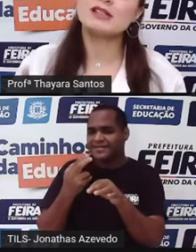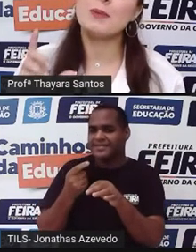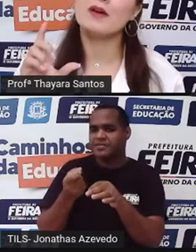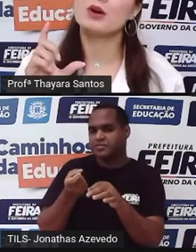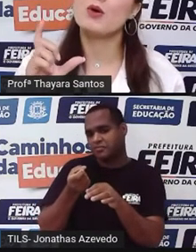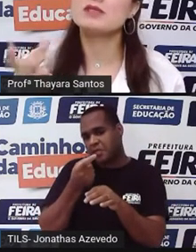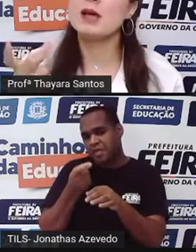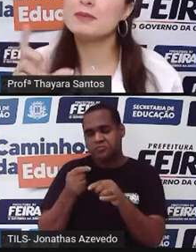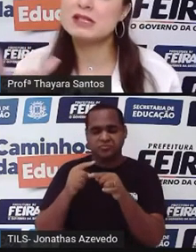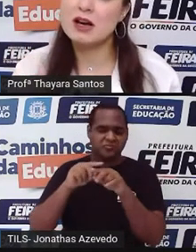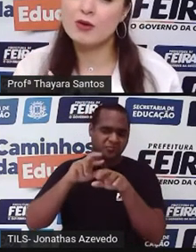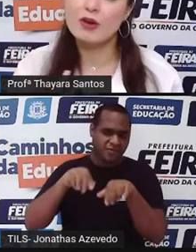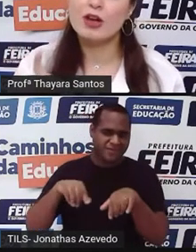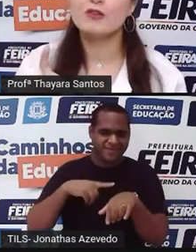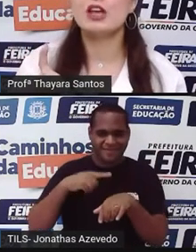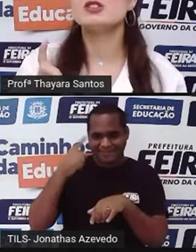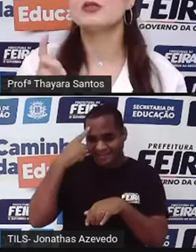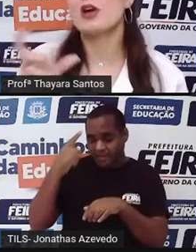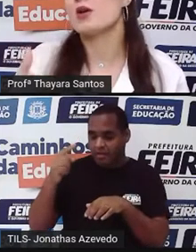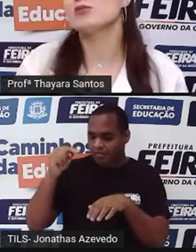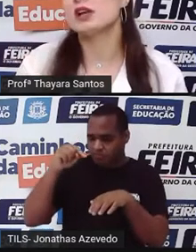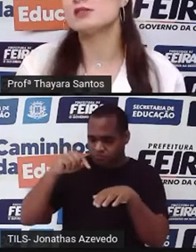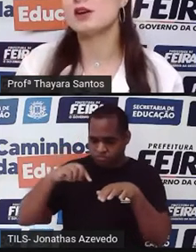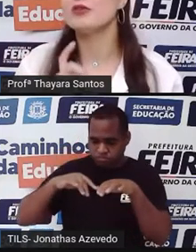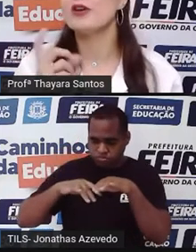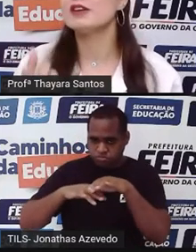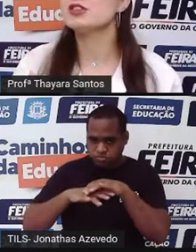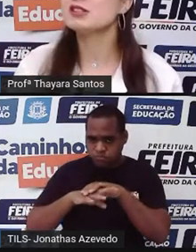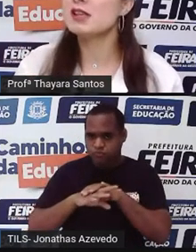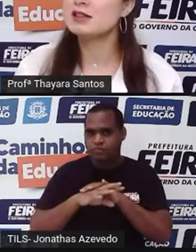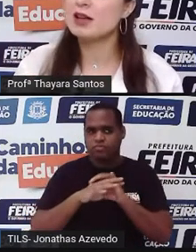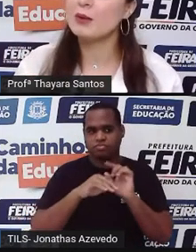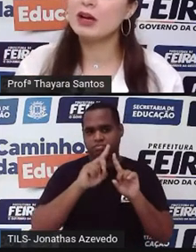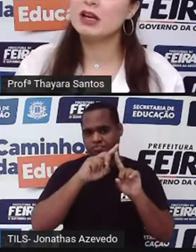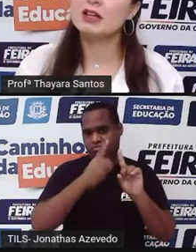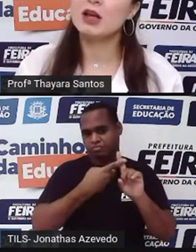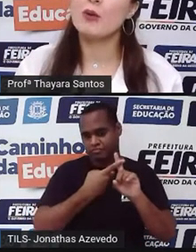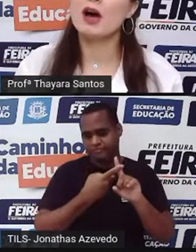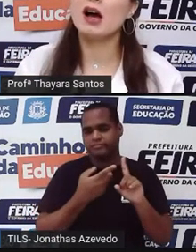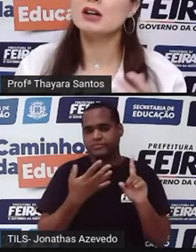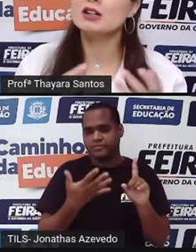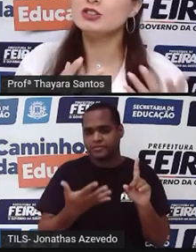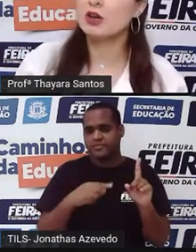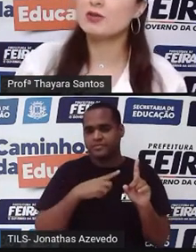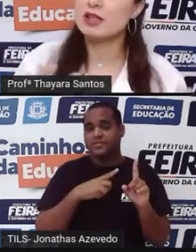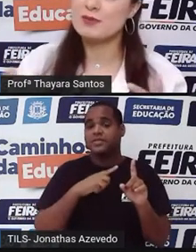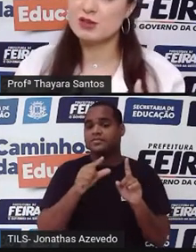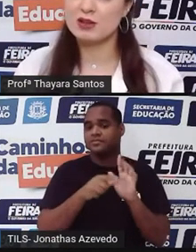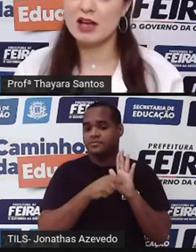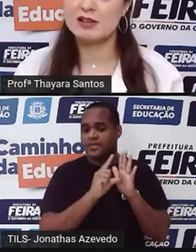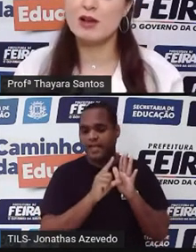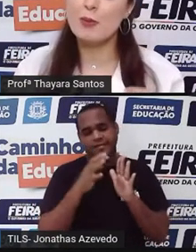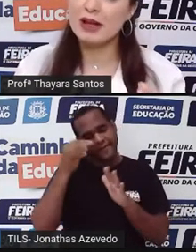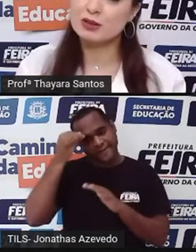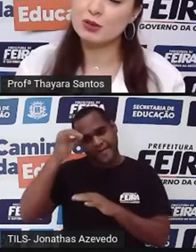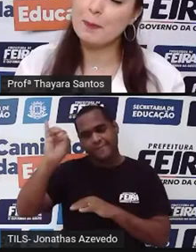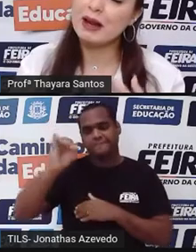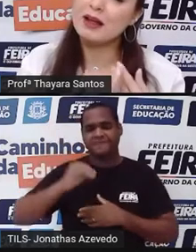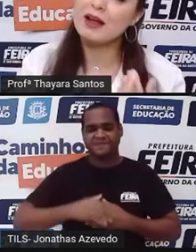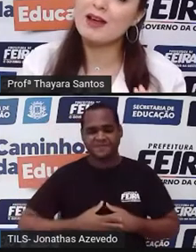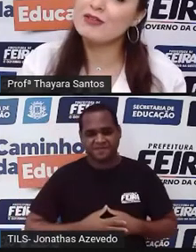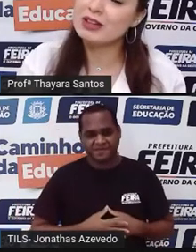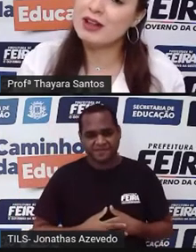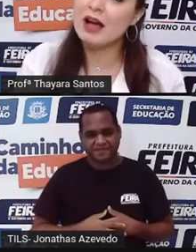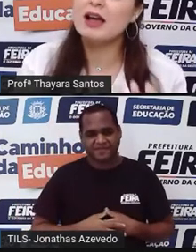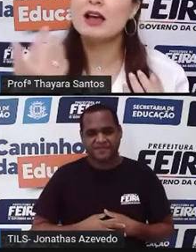porque essa palavra concepção vende fecundação fertilização então anticoncepcionais e um